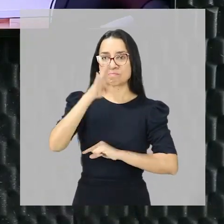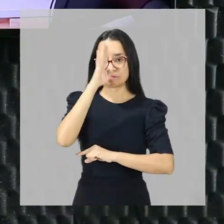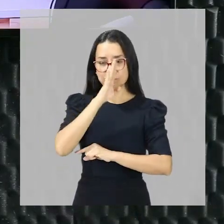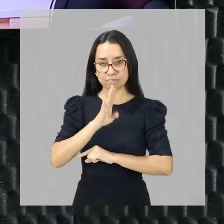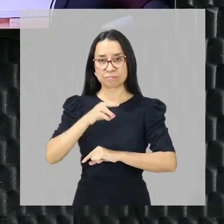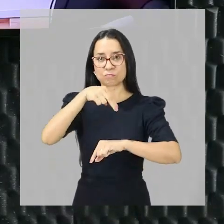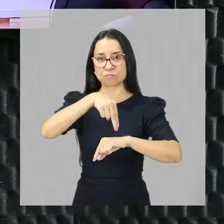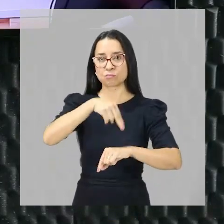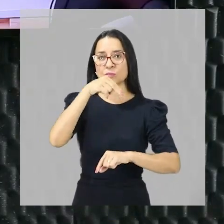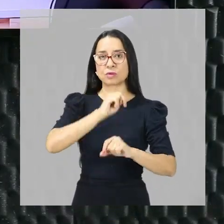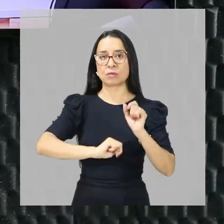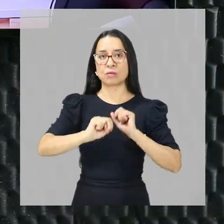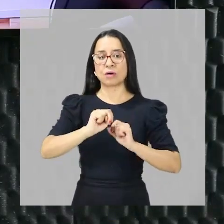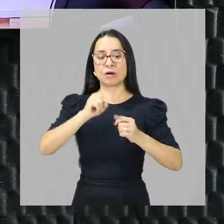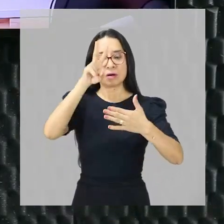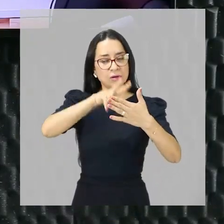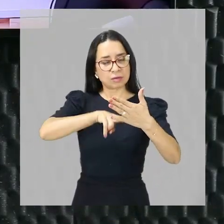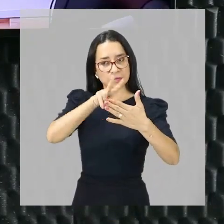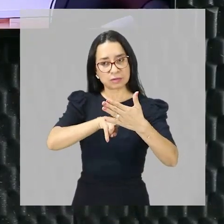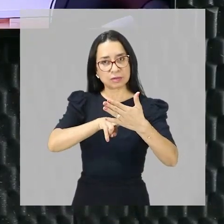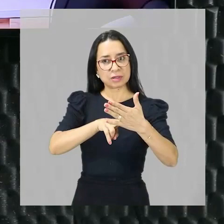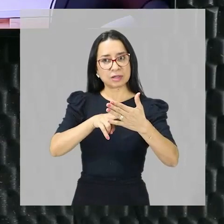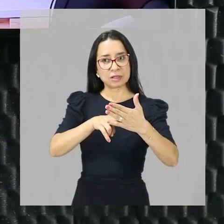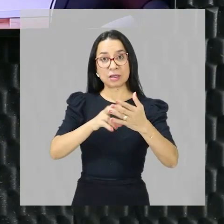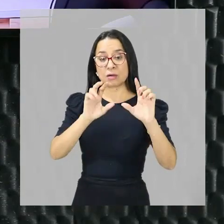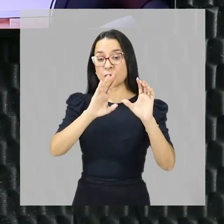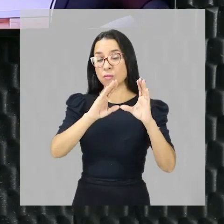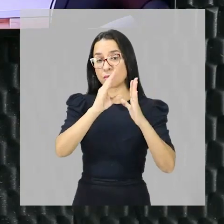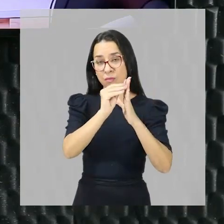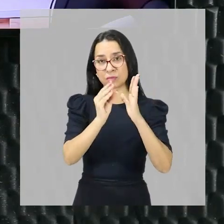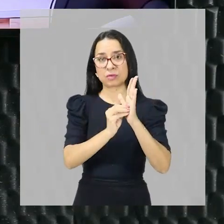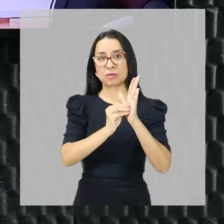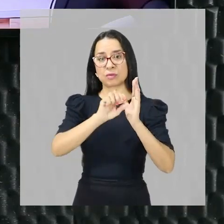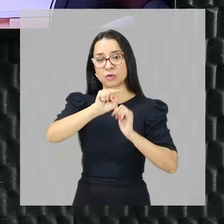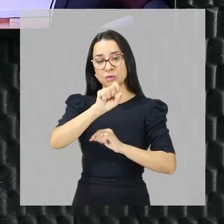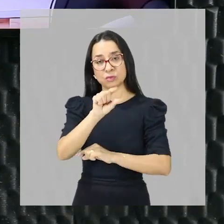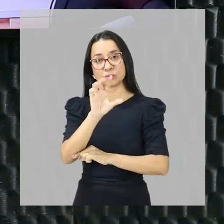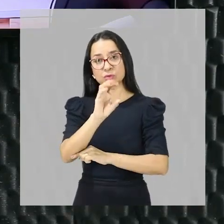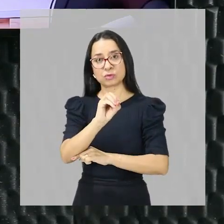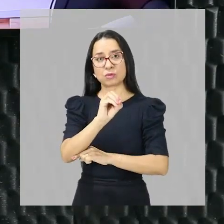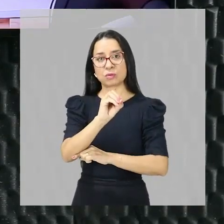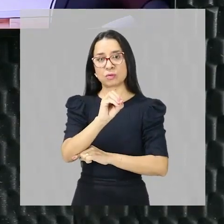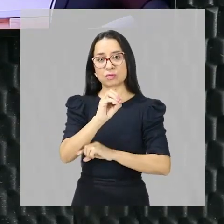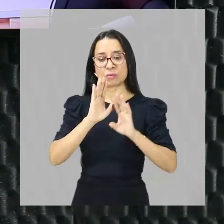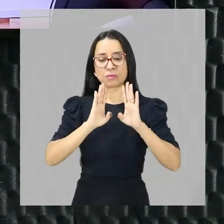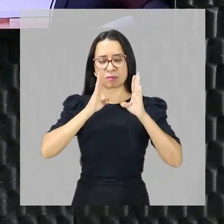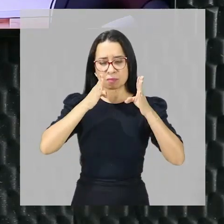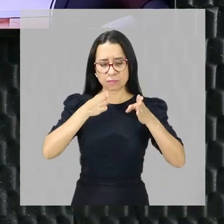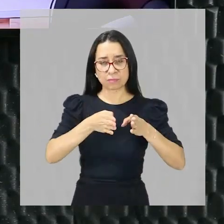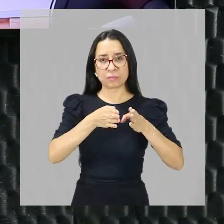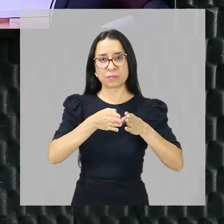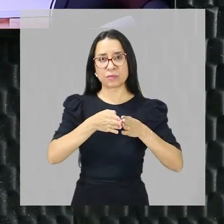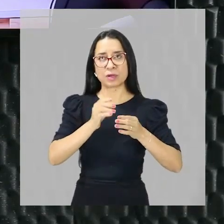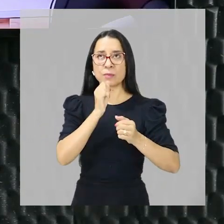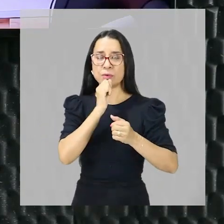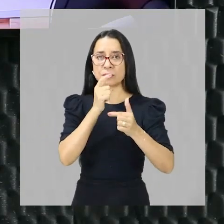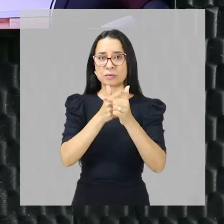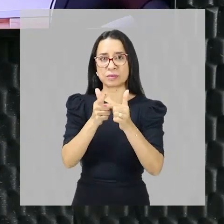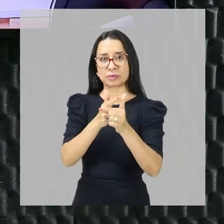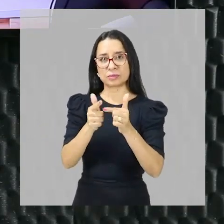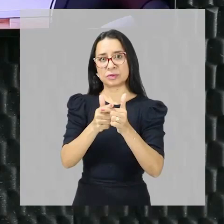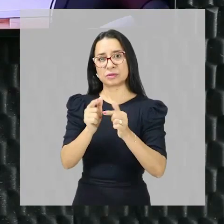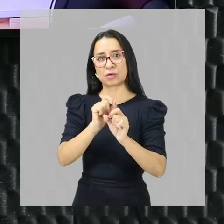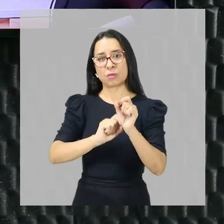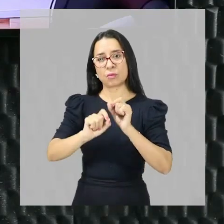Fechou? Então dá uma lida sobre solos, dá uma atentada importante sobre isso e as problemáticas que estão envolvidas, como lixiviação,